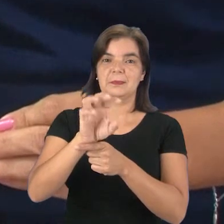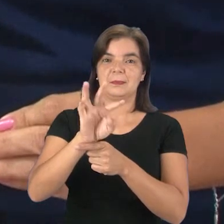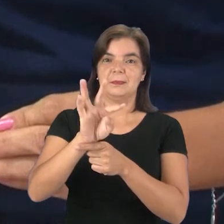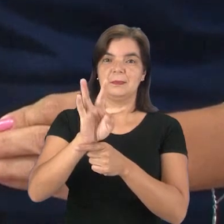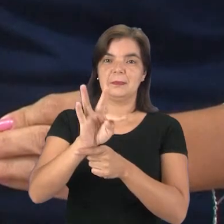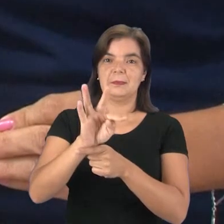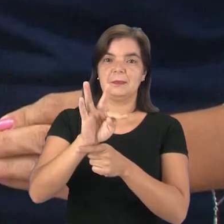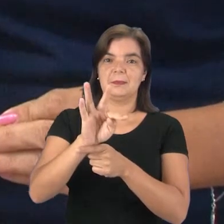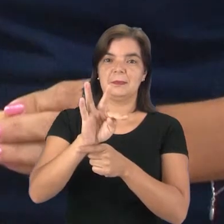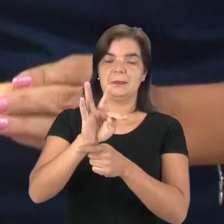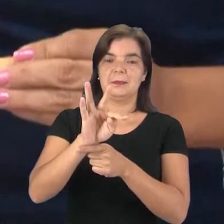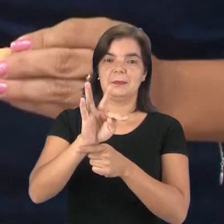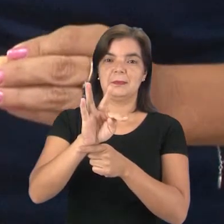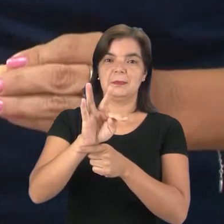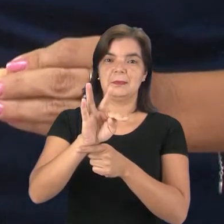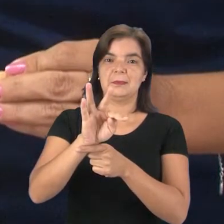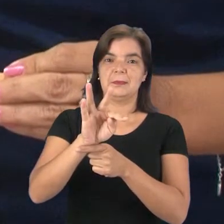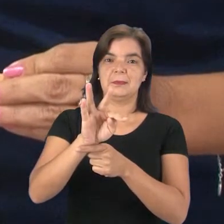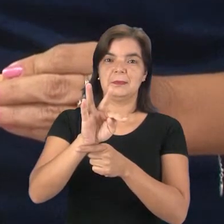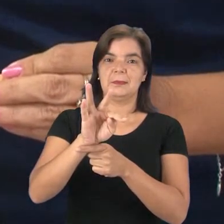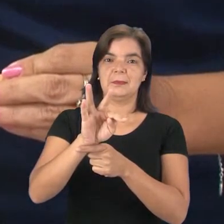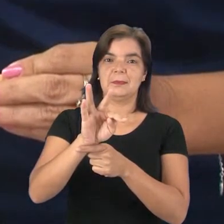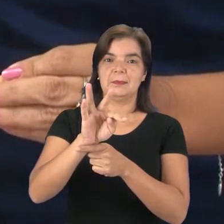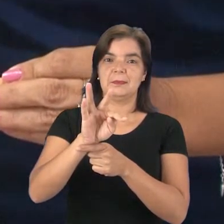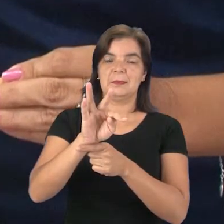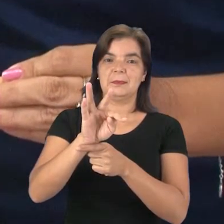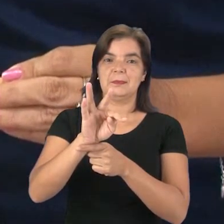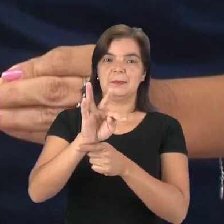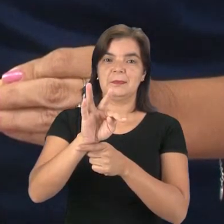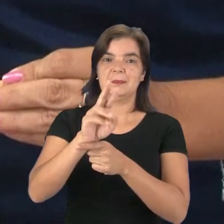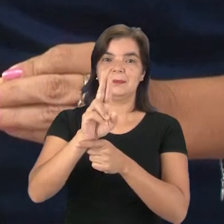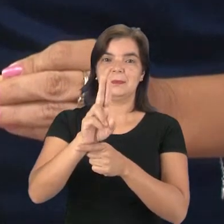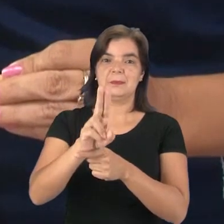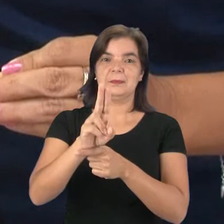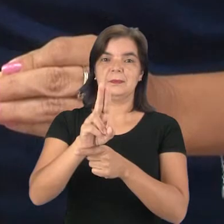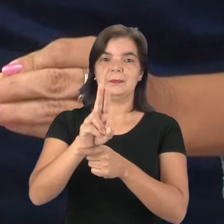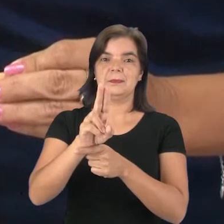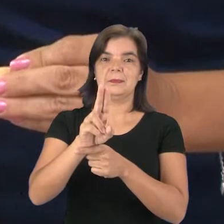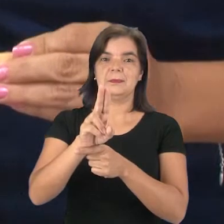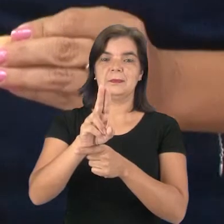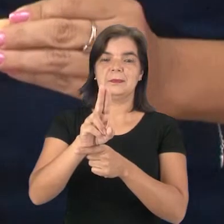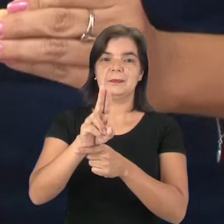a ter e o